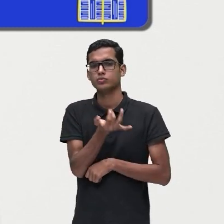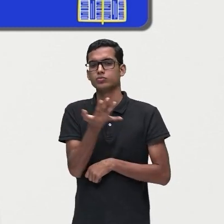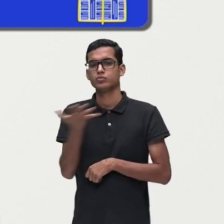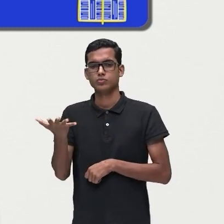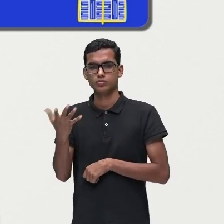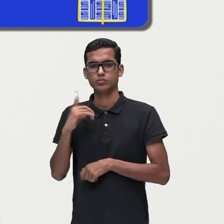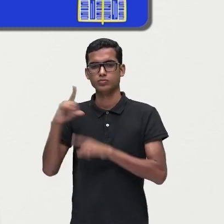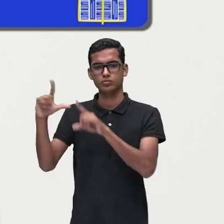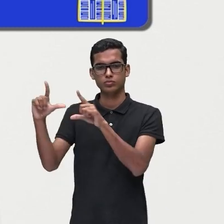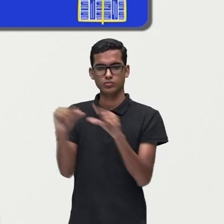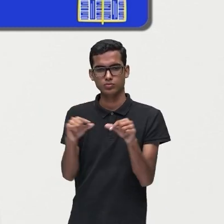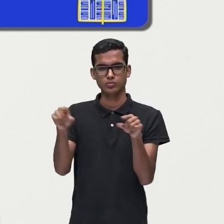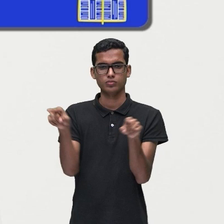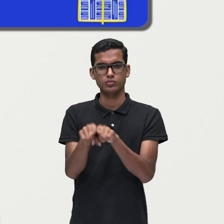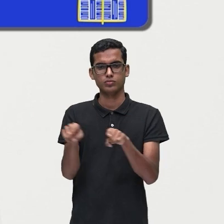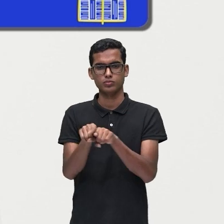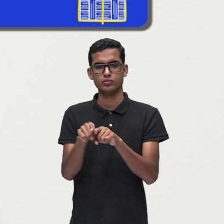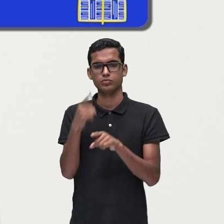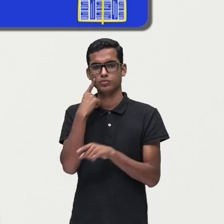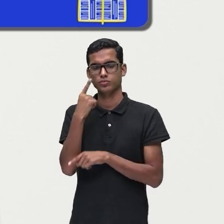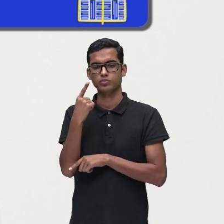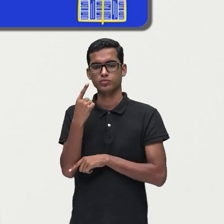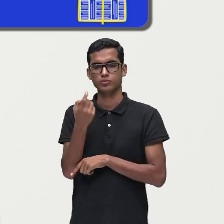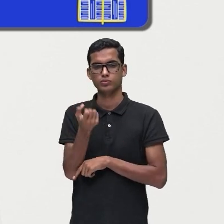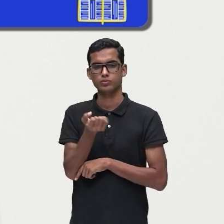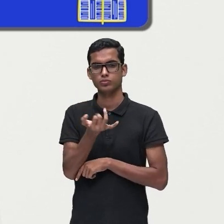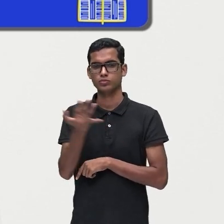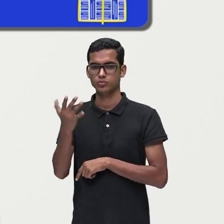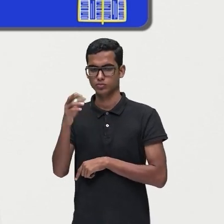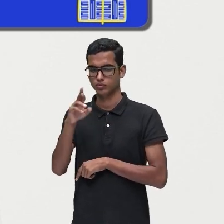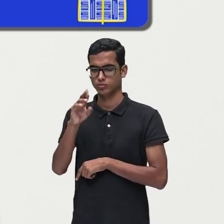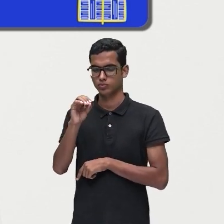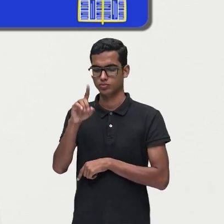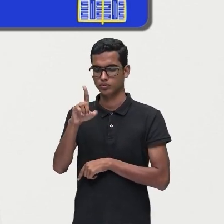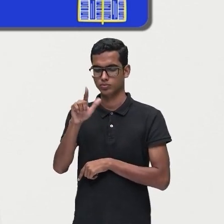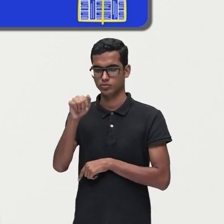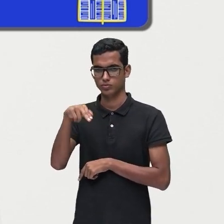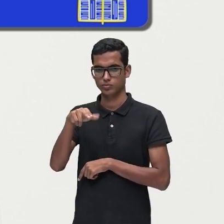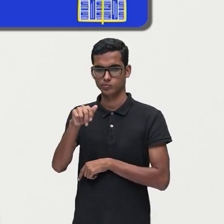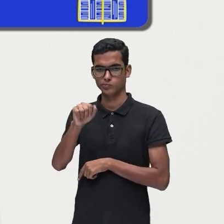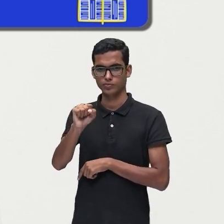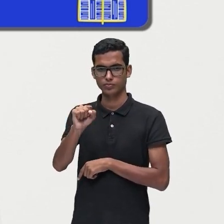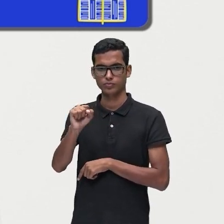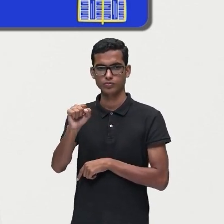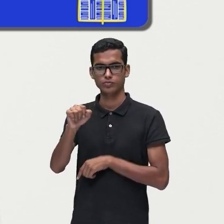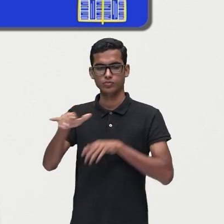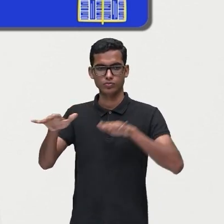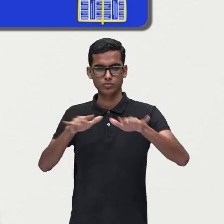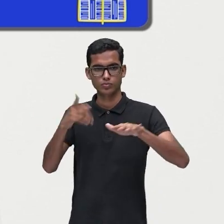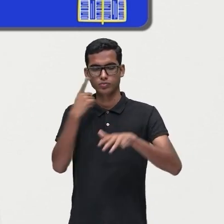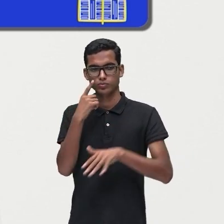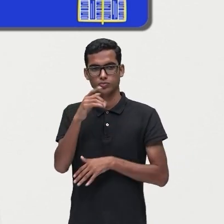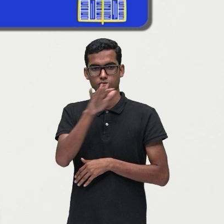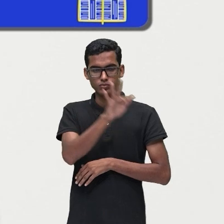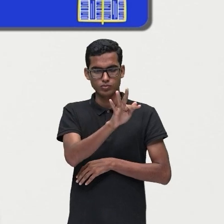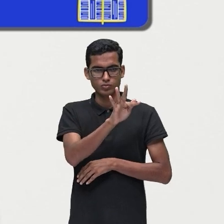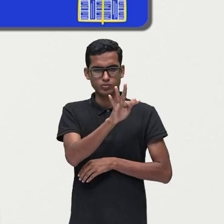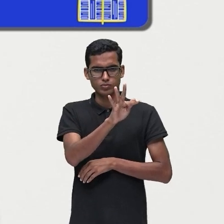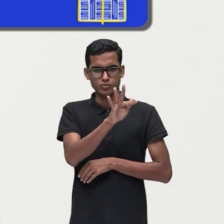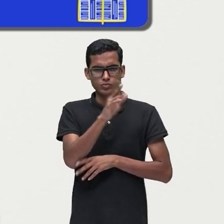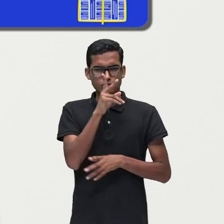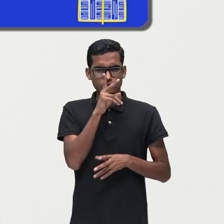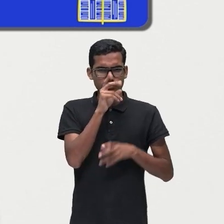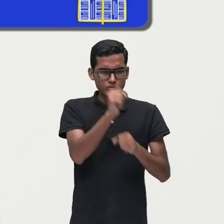número de roldanas móveis. Então, a gente tem o F, que é a força necessária para que